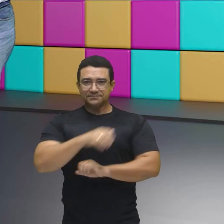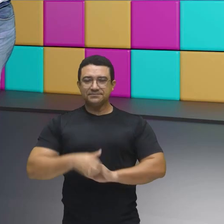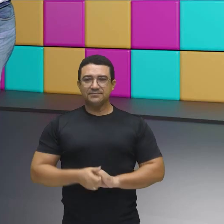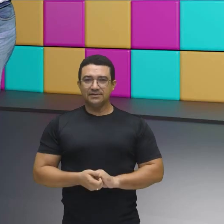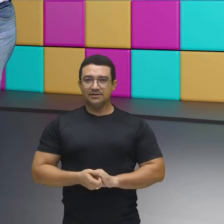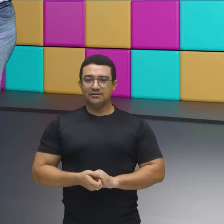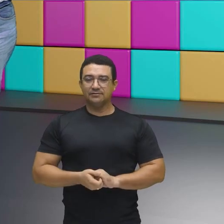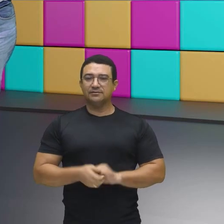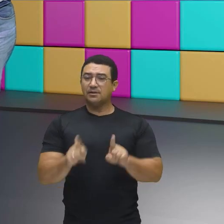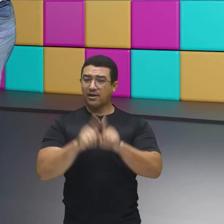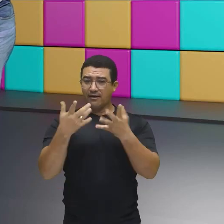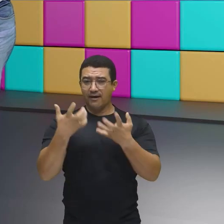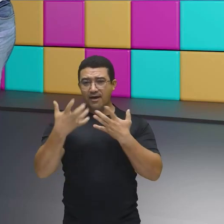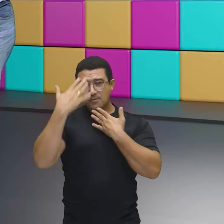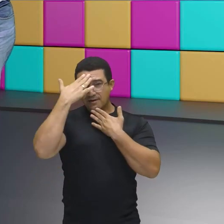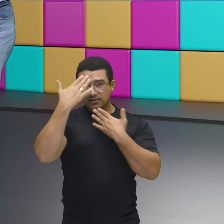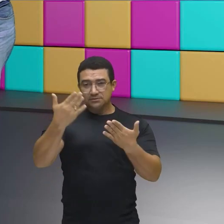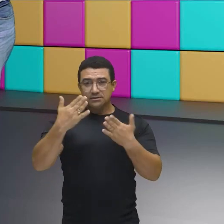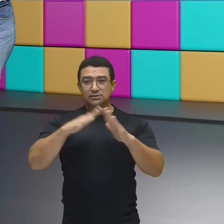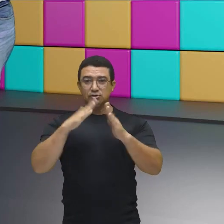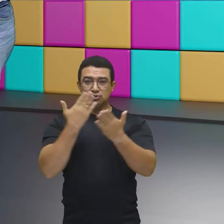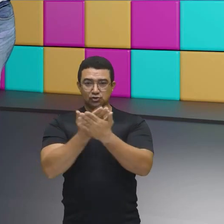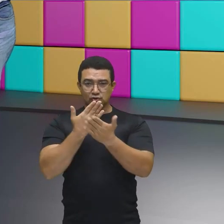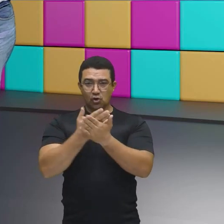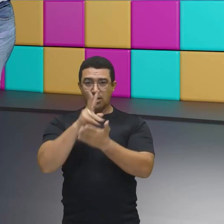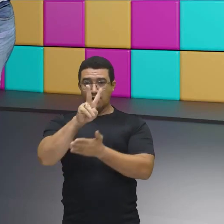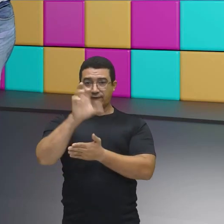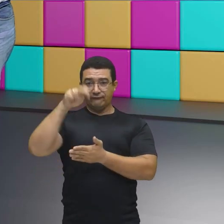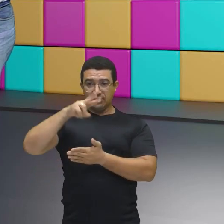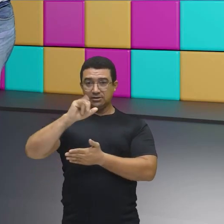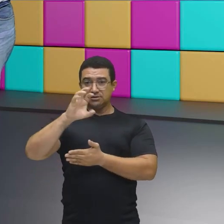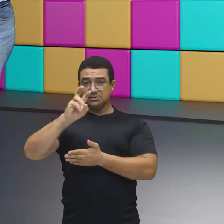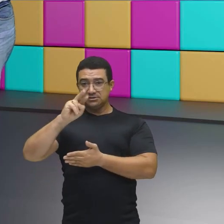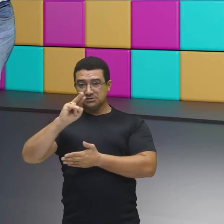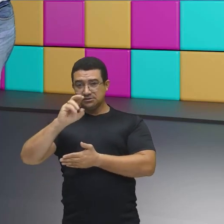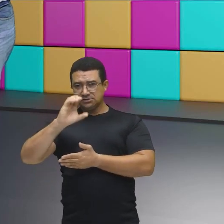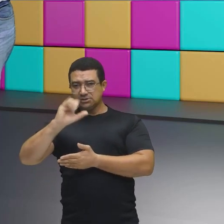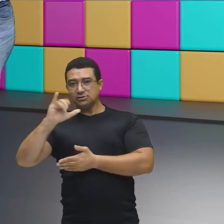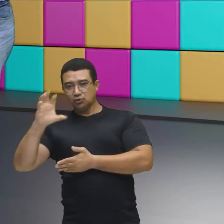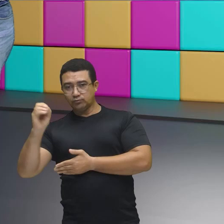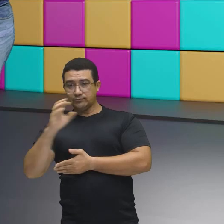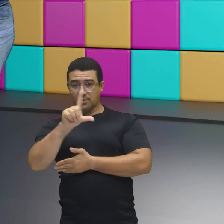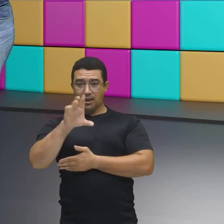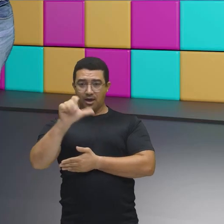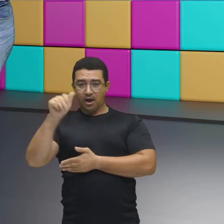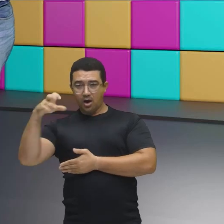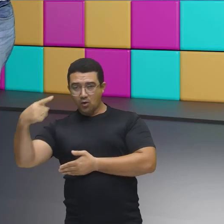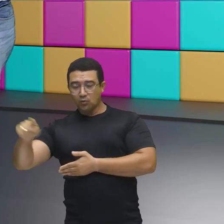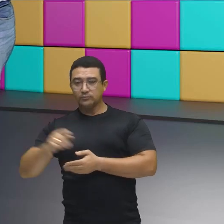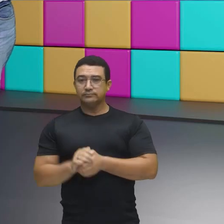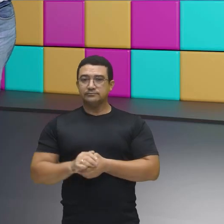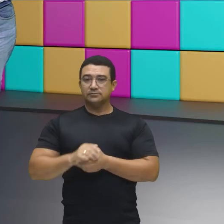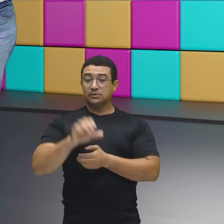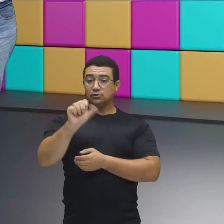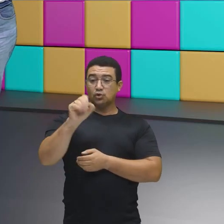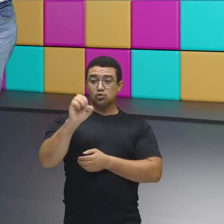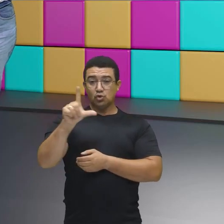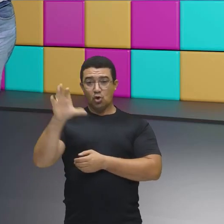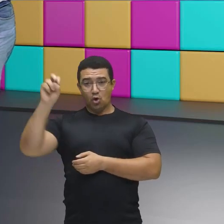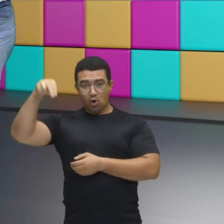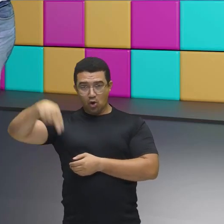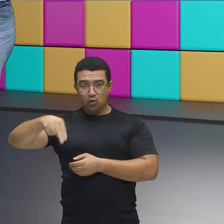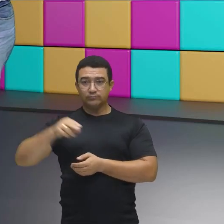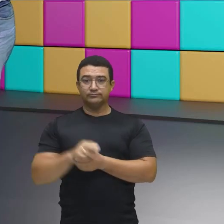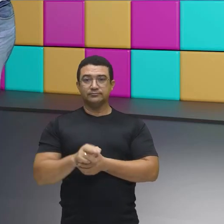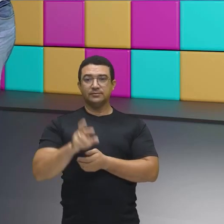para agradecer a escola Benício Leão, Lucinda Félix, Solon de Lucena,